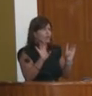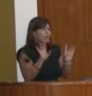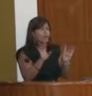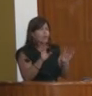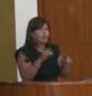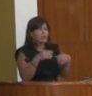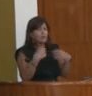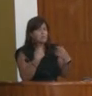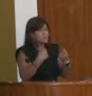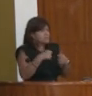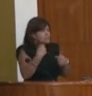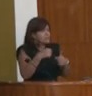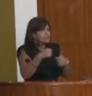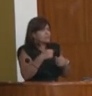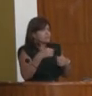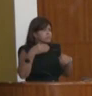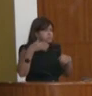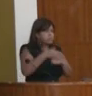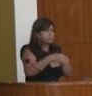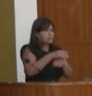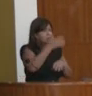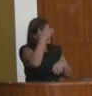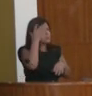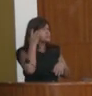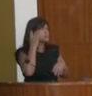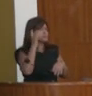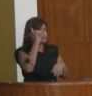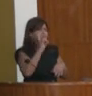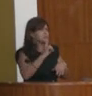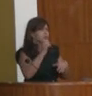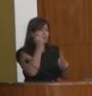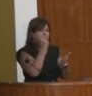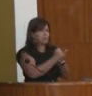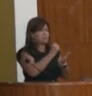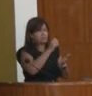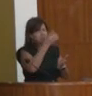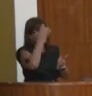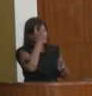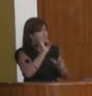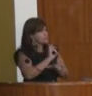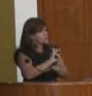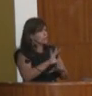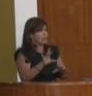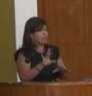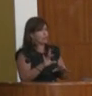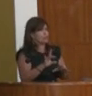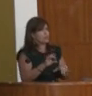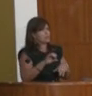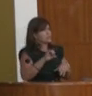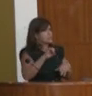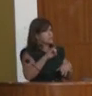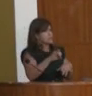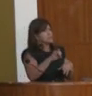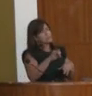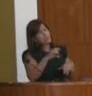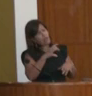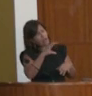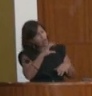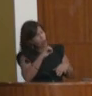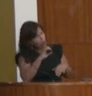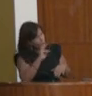informar o E-Social, você vai colocar lá que é uma pessoa com deficiência, o tipo de deficiência, e se ela é integrante da cota ou